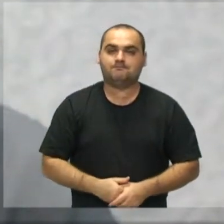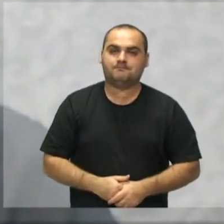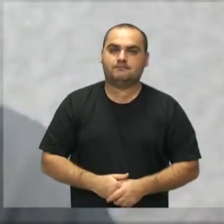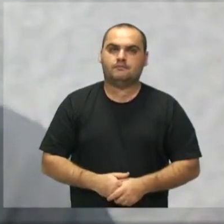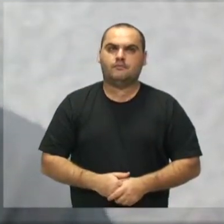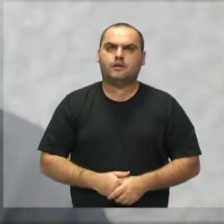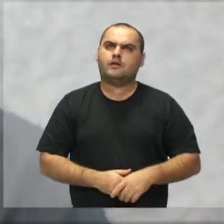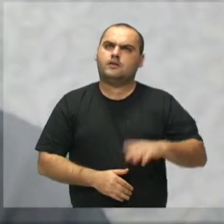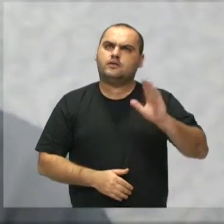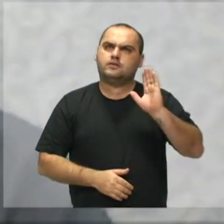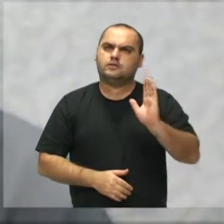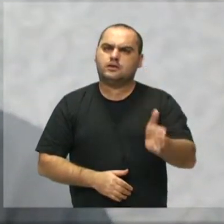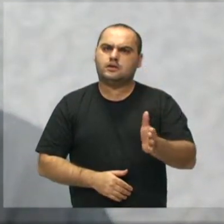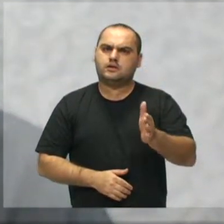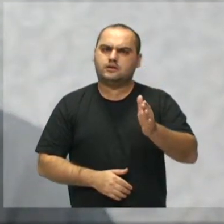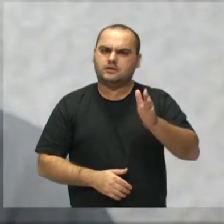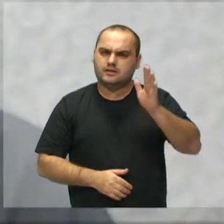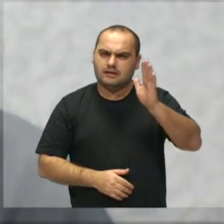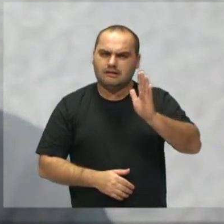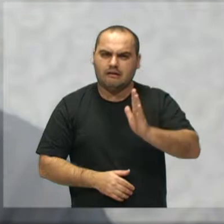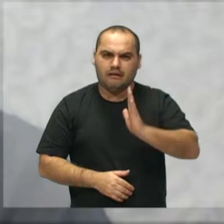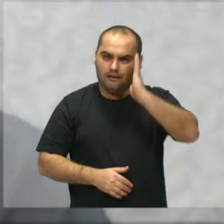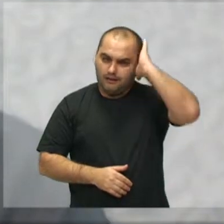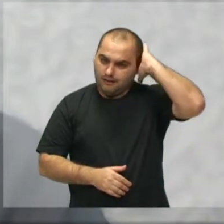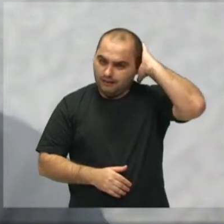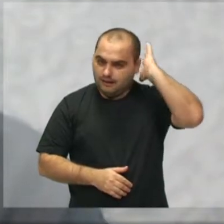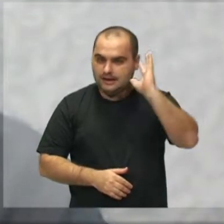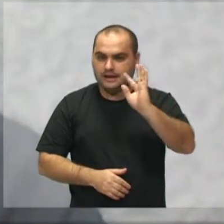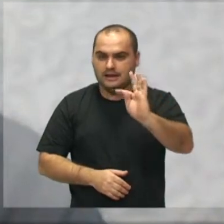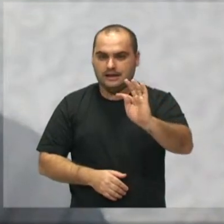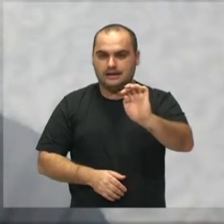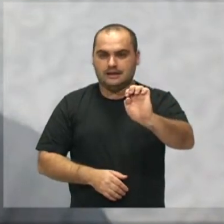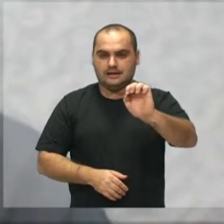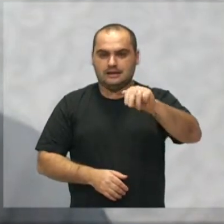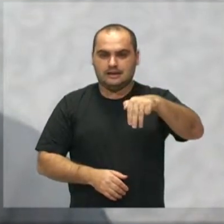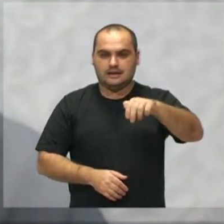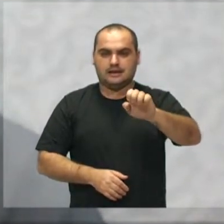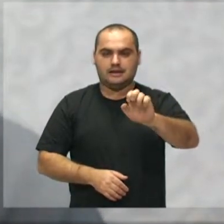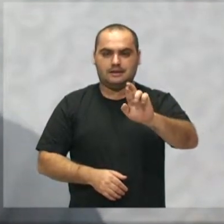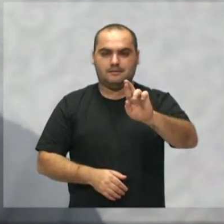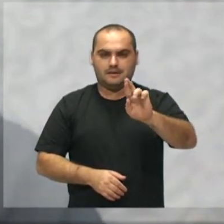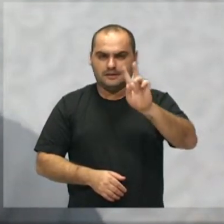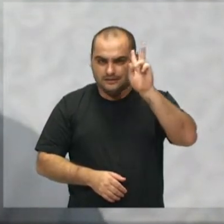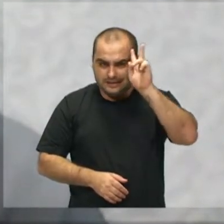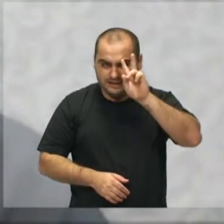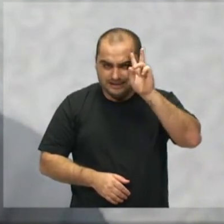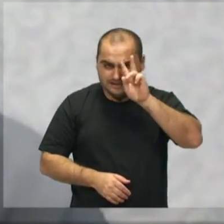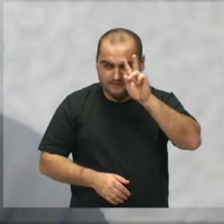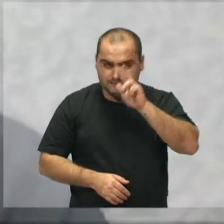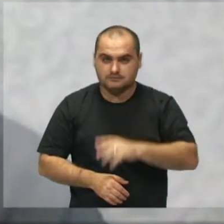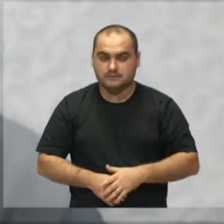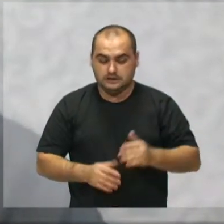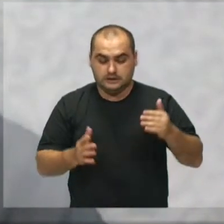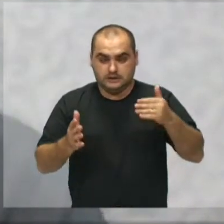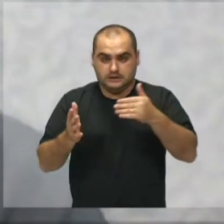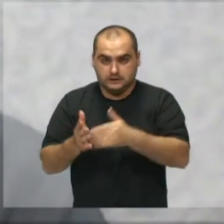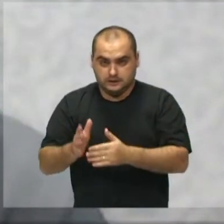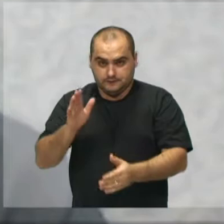Desde Michel Temer, com a queda da Dilma Rousseff, assumiu o Michel Temer, até as